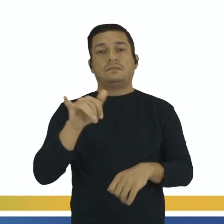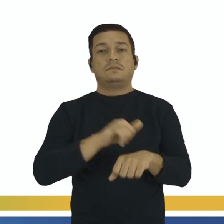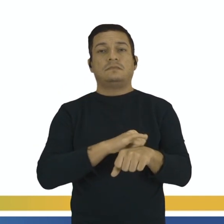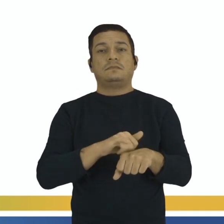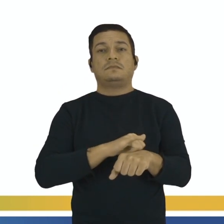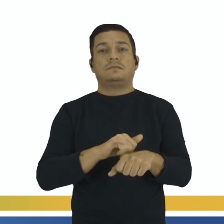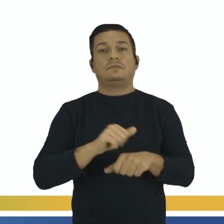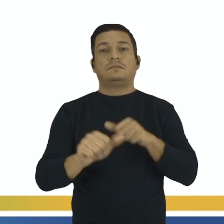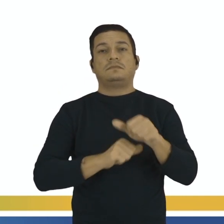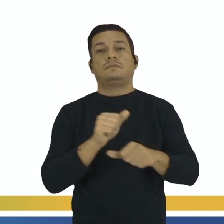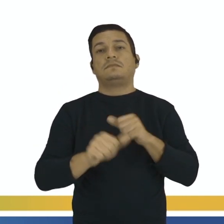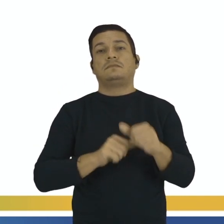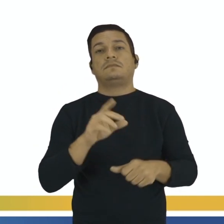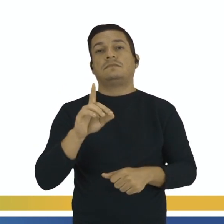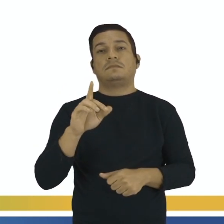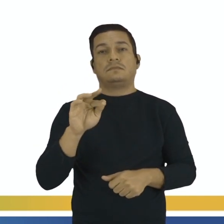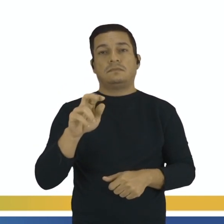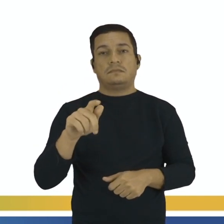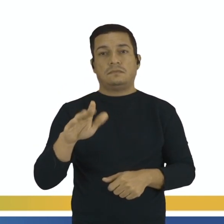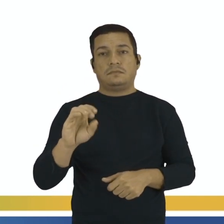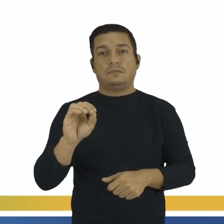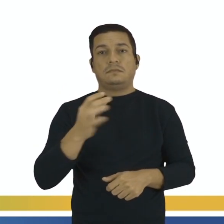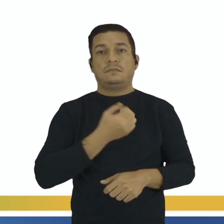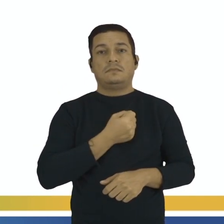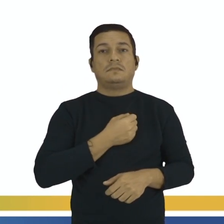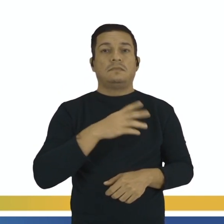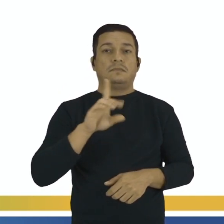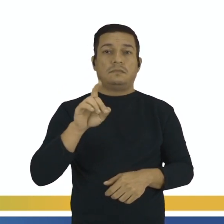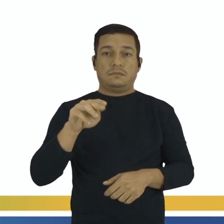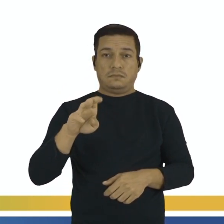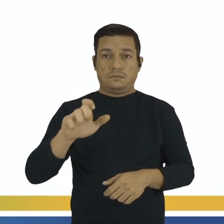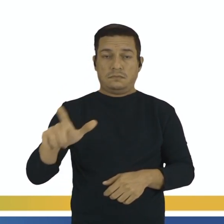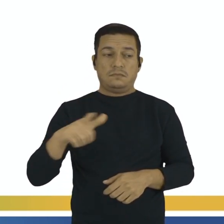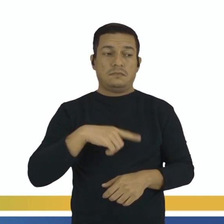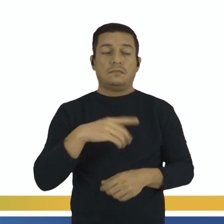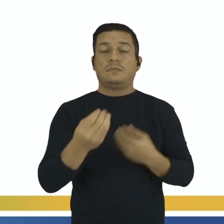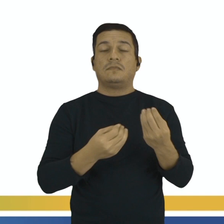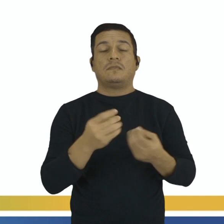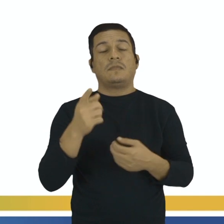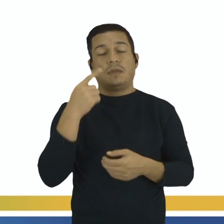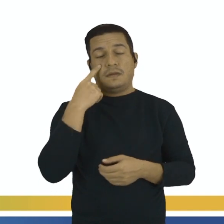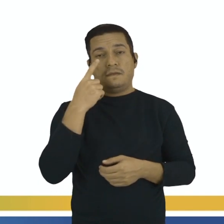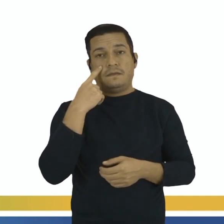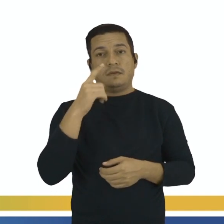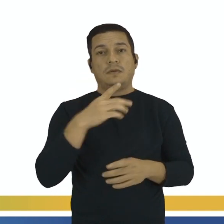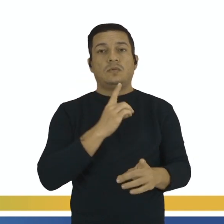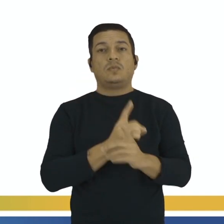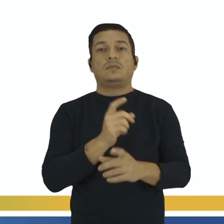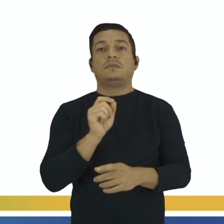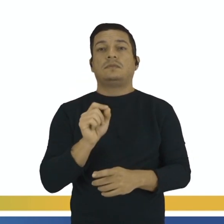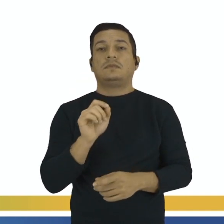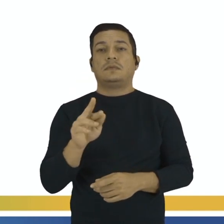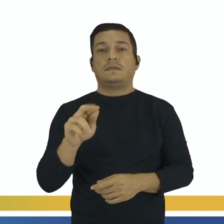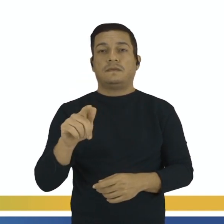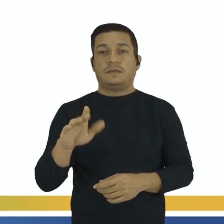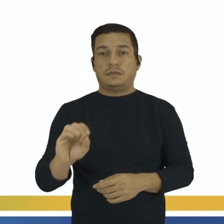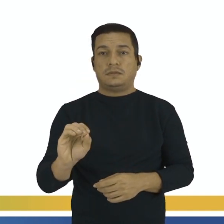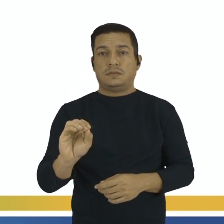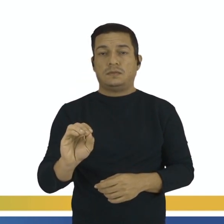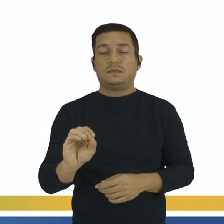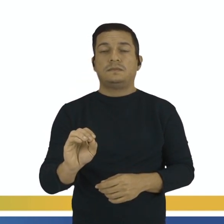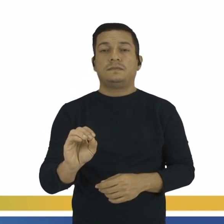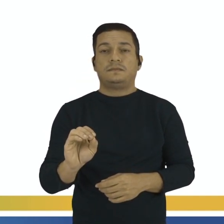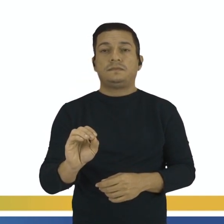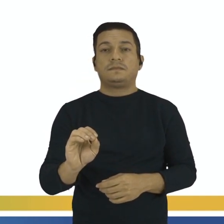de transformarmos essa fração em um número decimal. Essa maneira consiste em encontrar a fração equivalente a